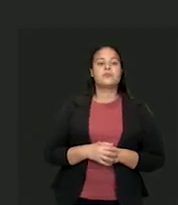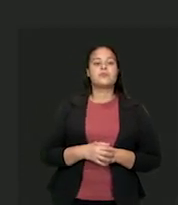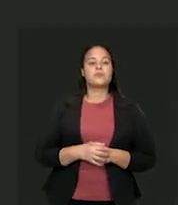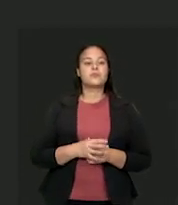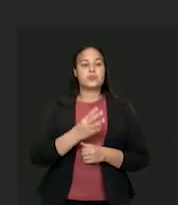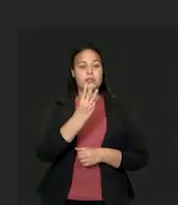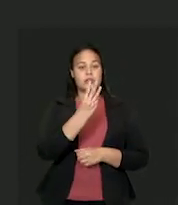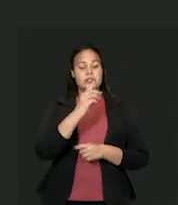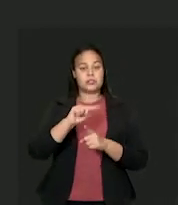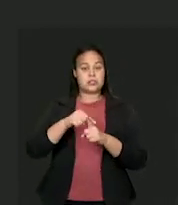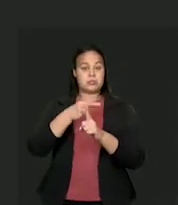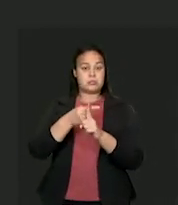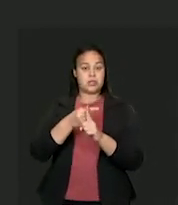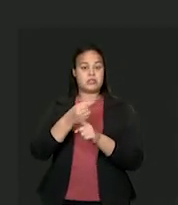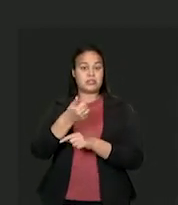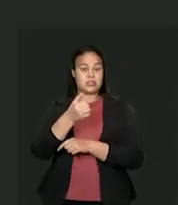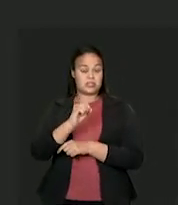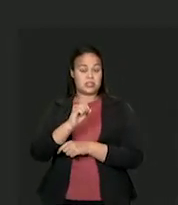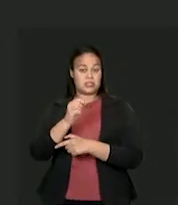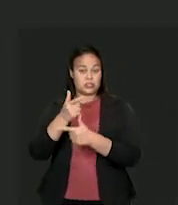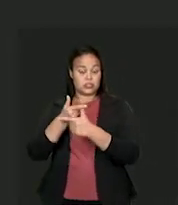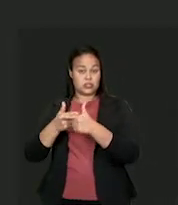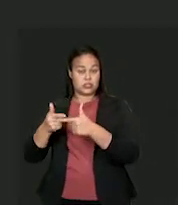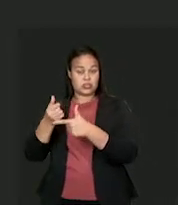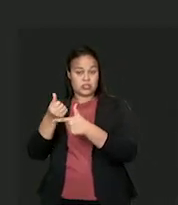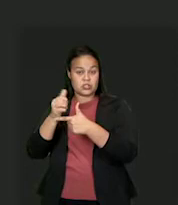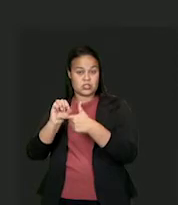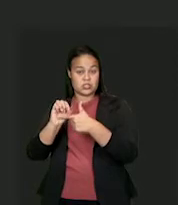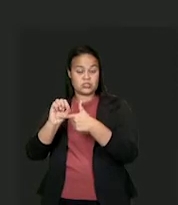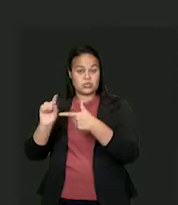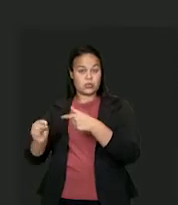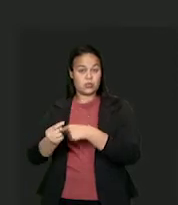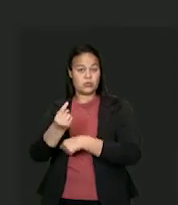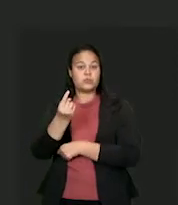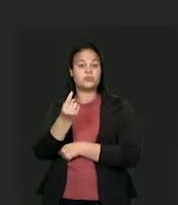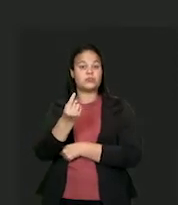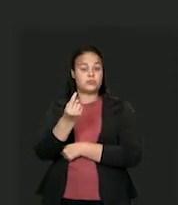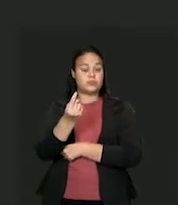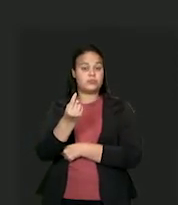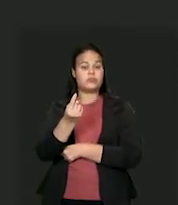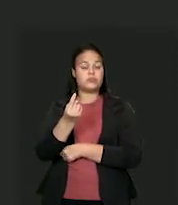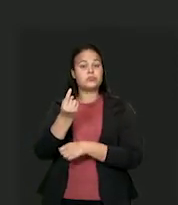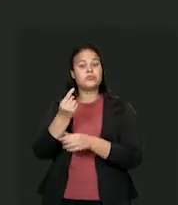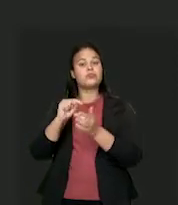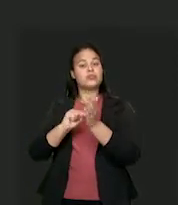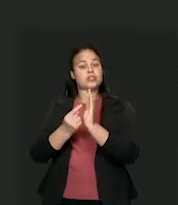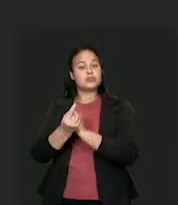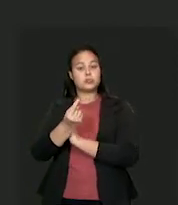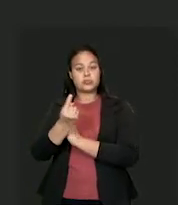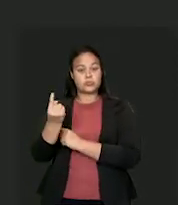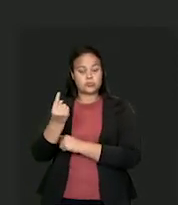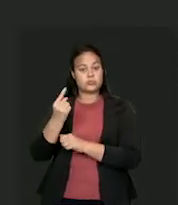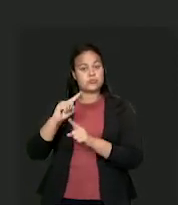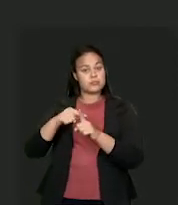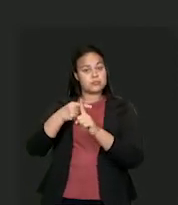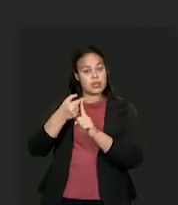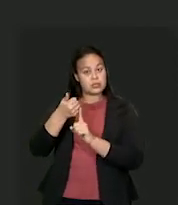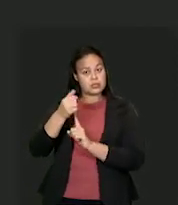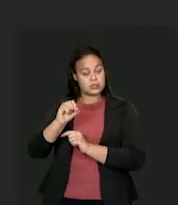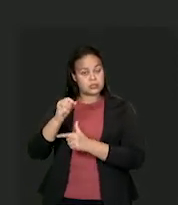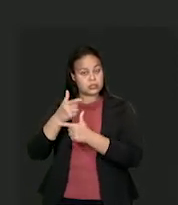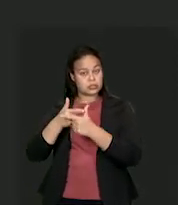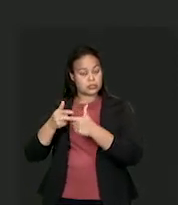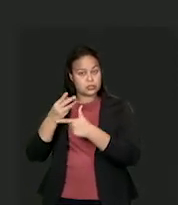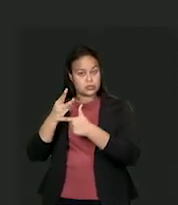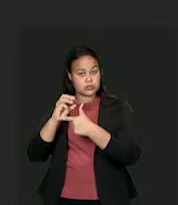3 mais 60 dividido por 60, 1. 1 vezes 1, 1. Mais 60 dividido